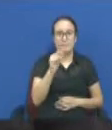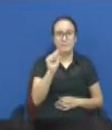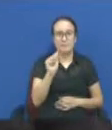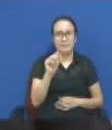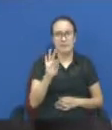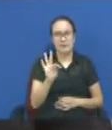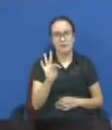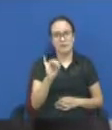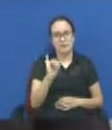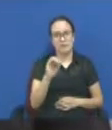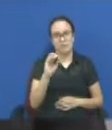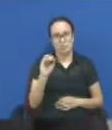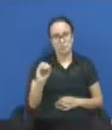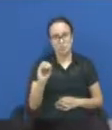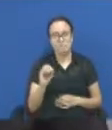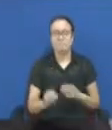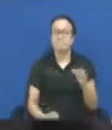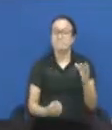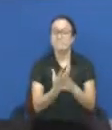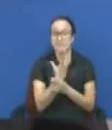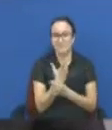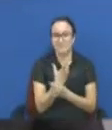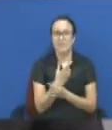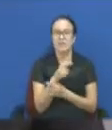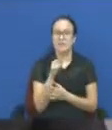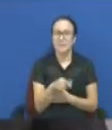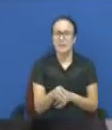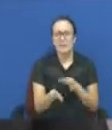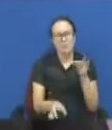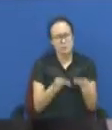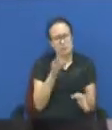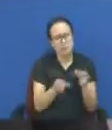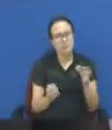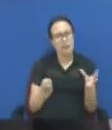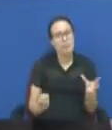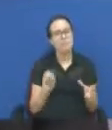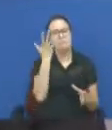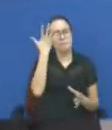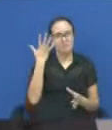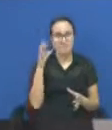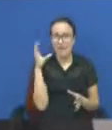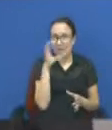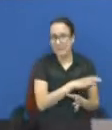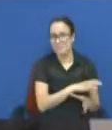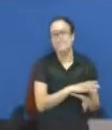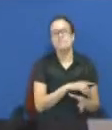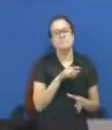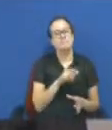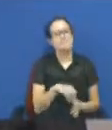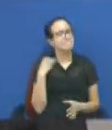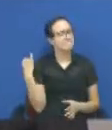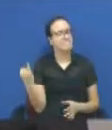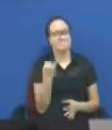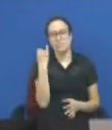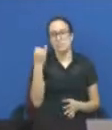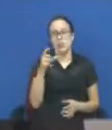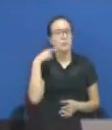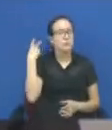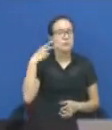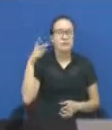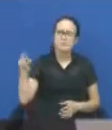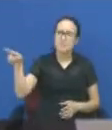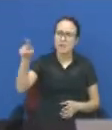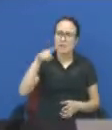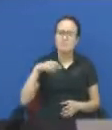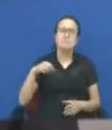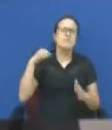nossa justiça se mova mais rapidamente, né? E a instalação dela é, com certeza, também a luta de muitos vereadores aqui